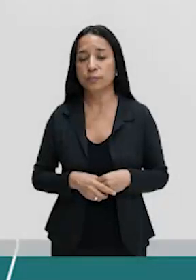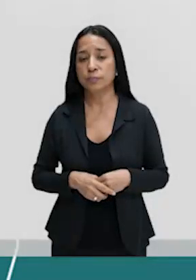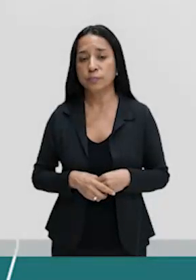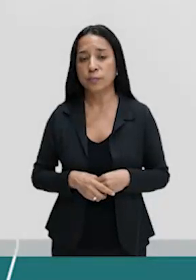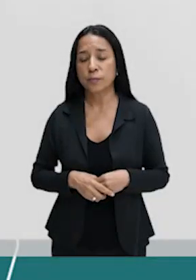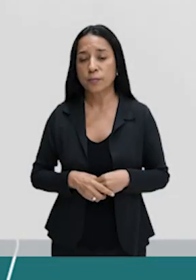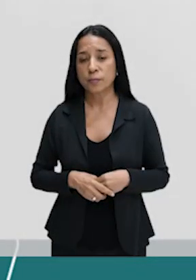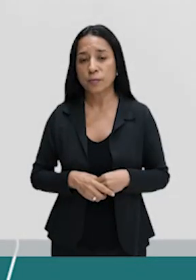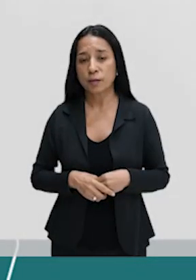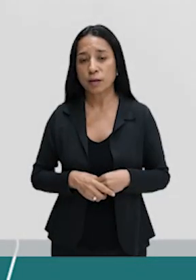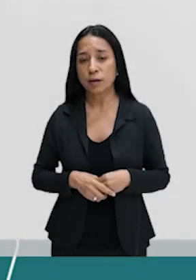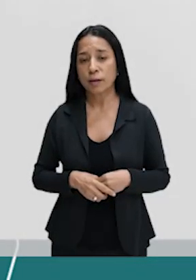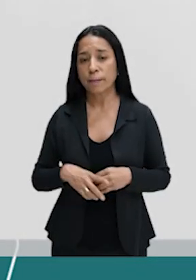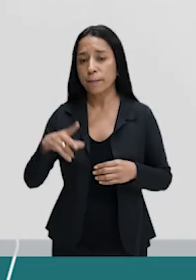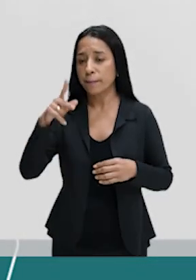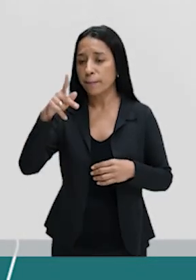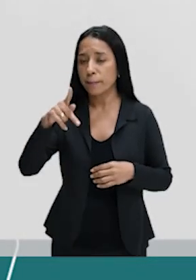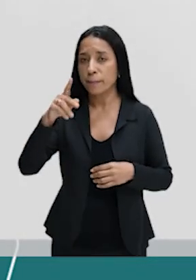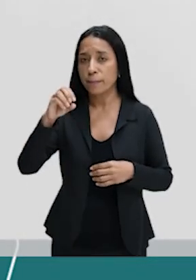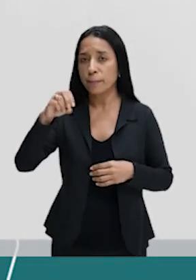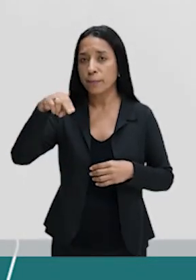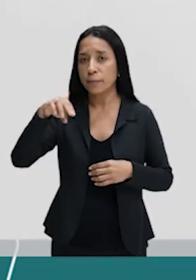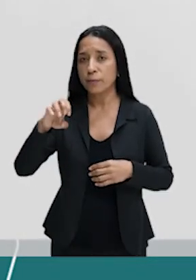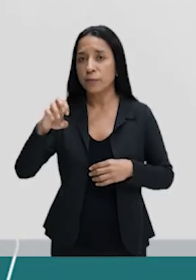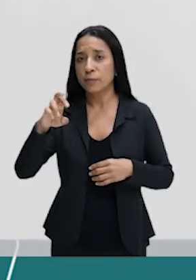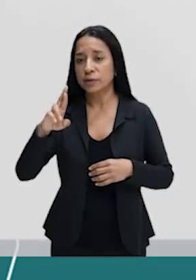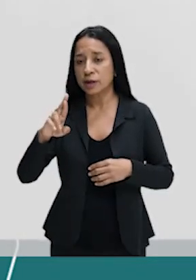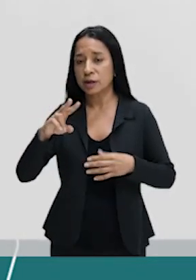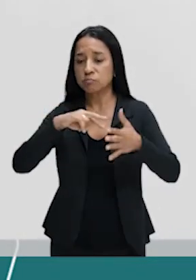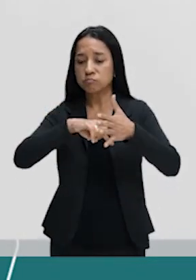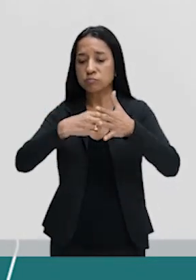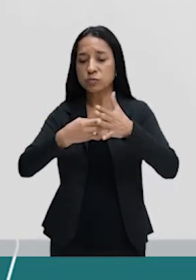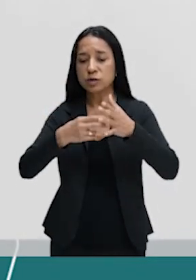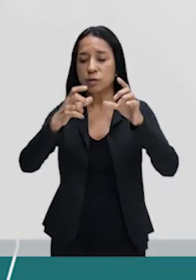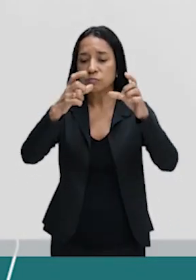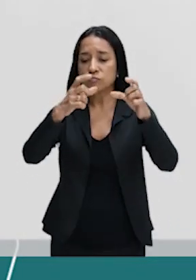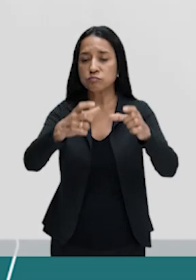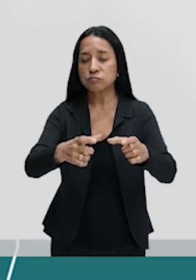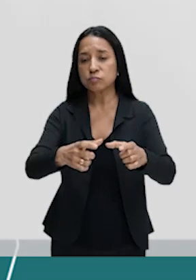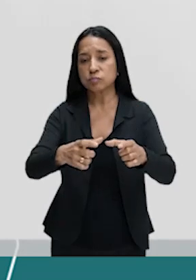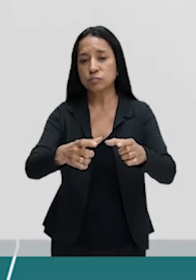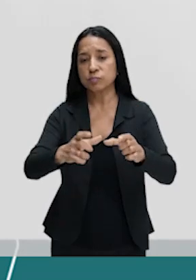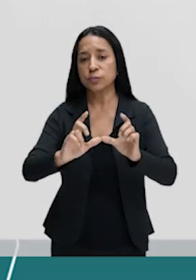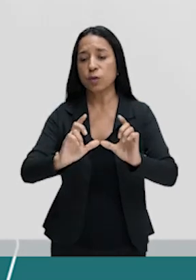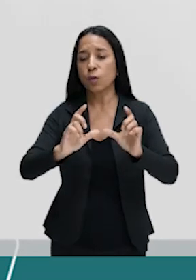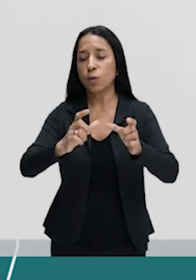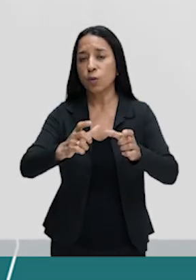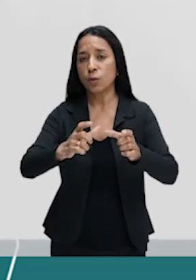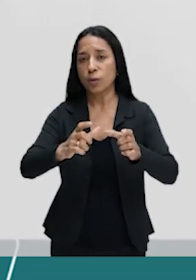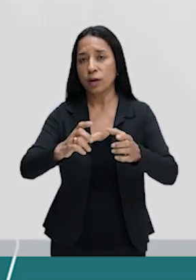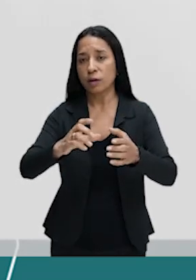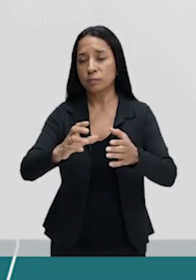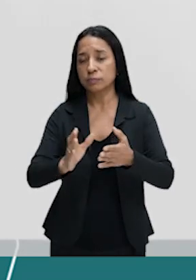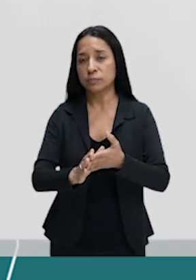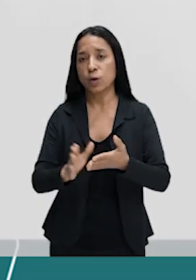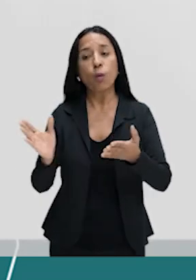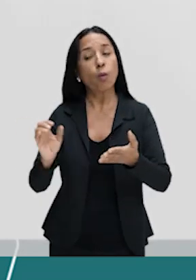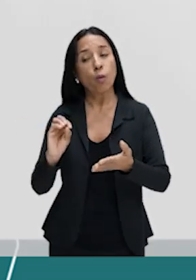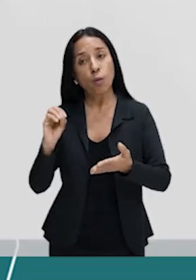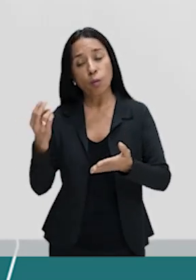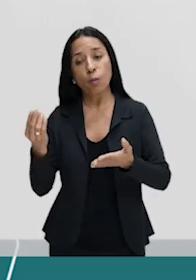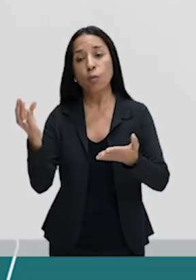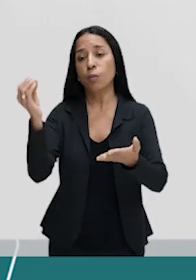Poner, poner. É o verbo colocar. Aí já muda bastante. Então, eu pongo,